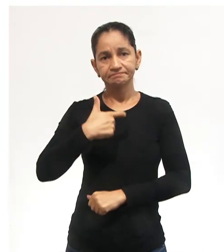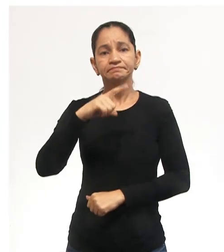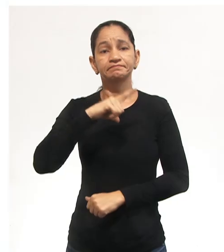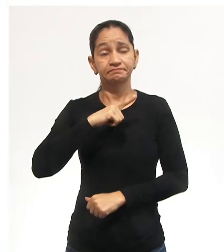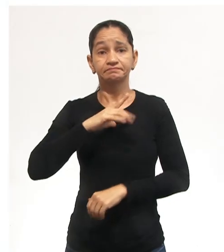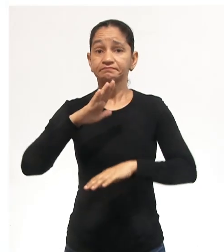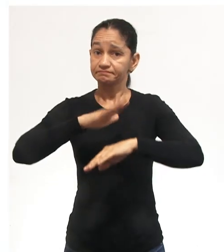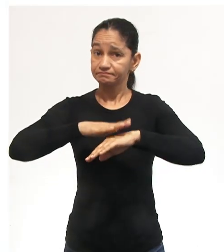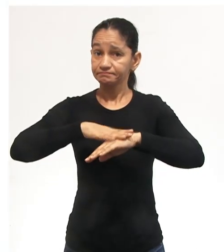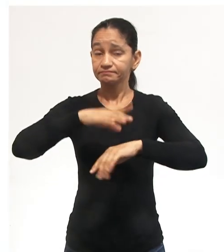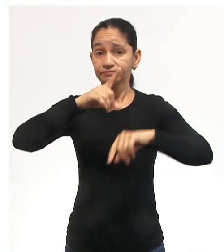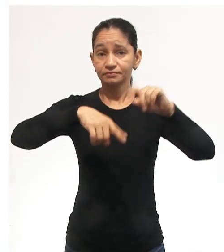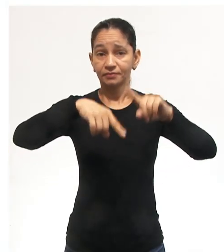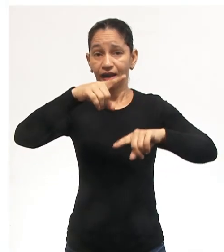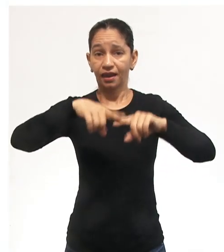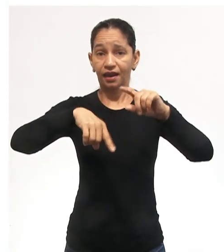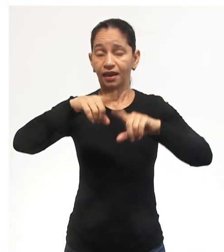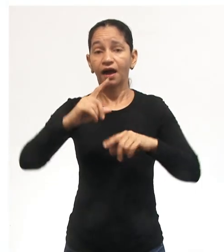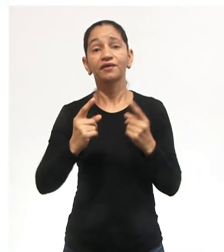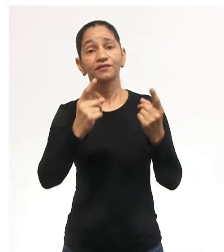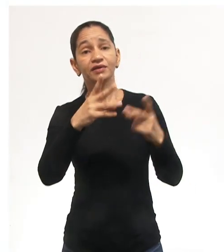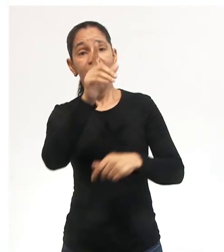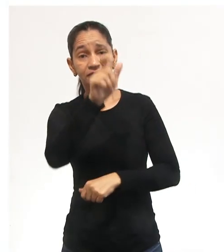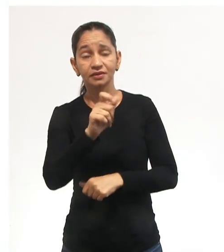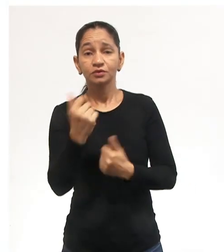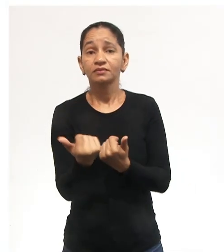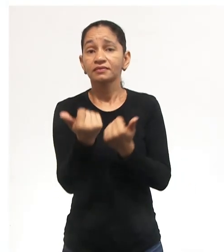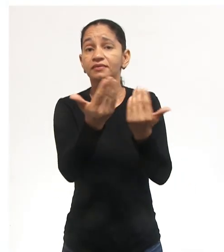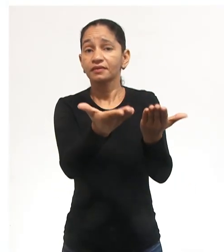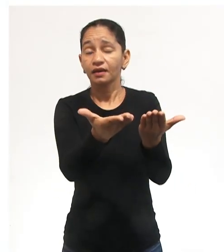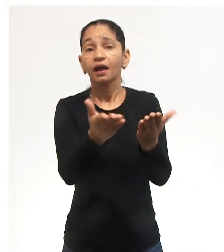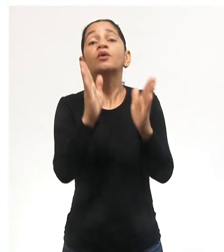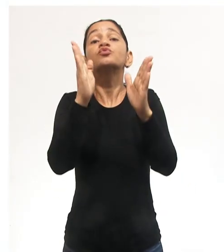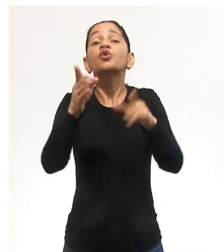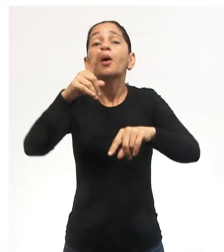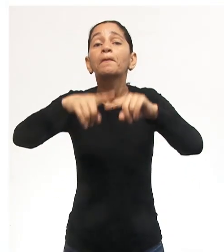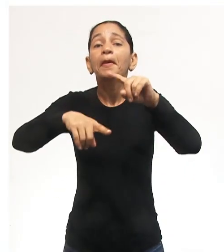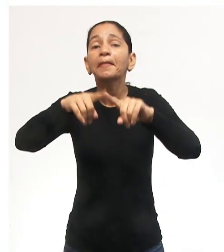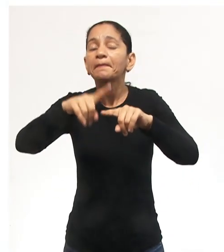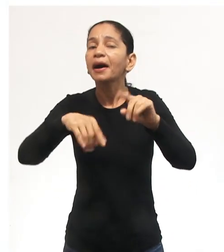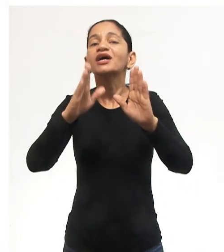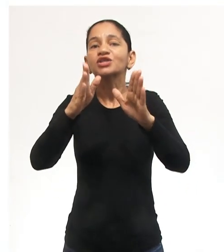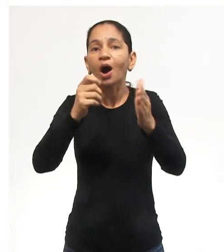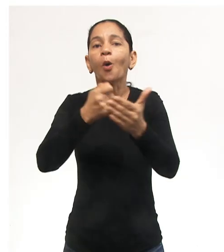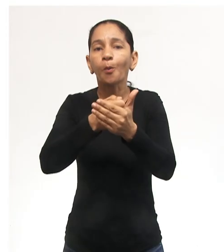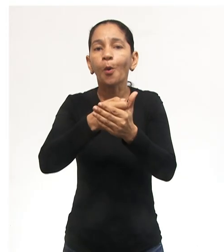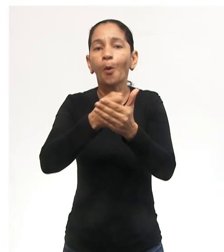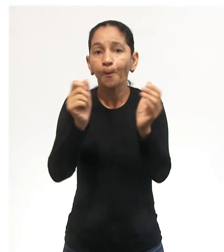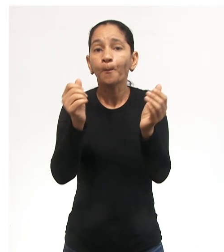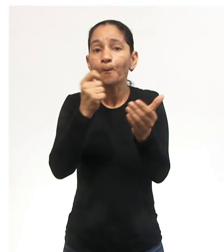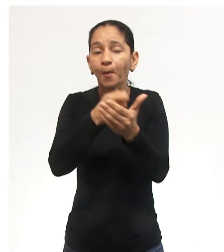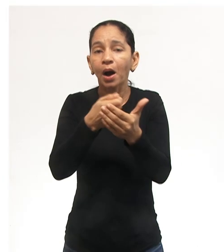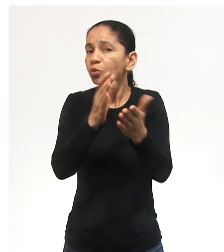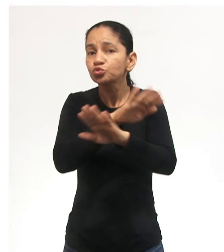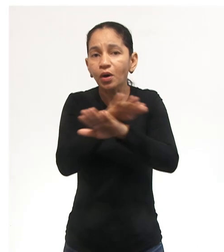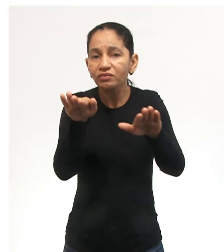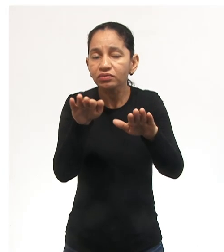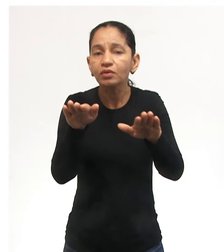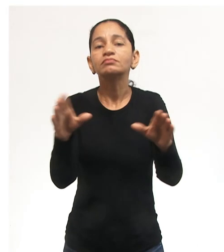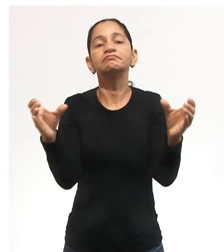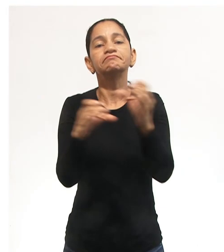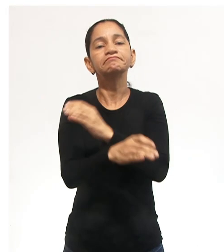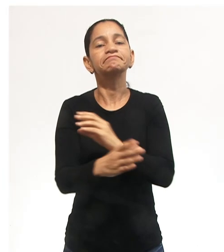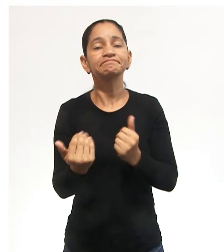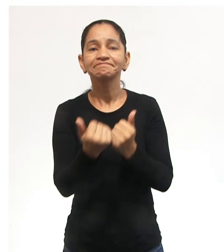vendendo para o consumidor e entregando o que vendeu para o consumidor. Então, é o comércio para